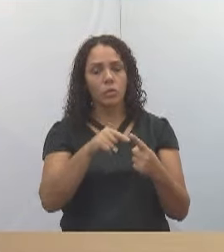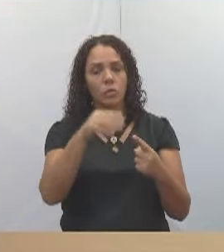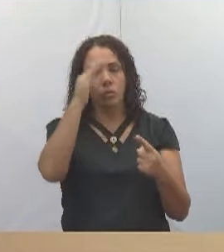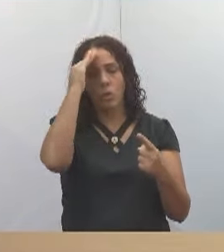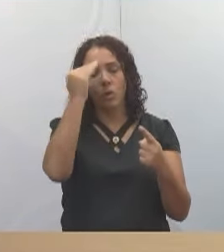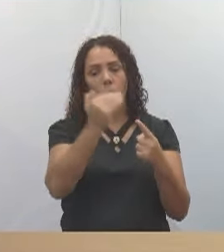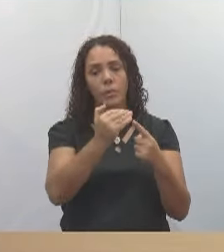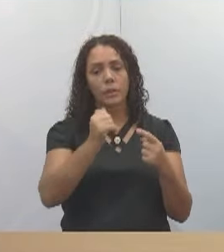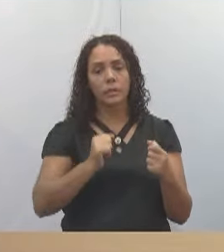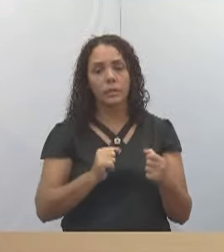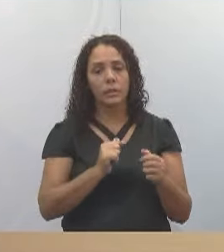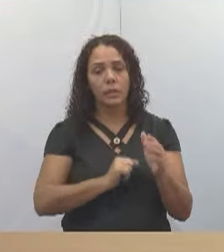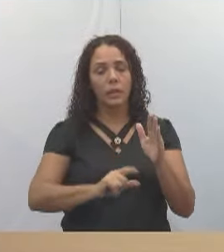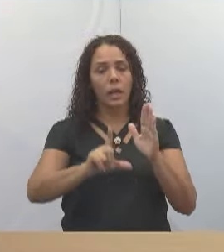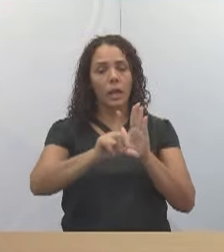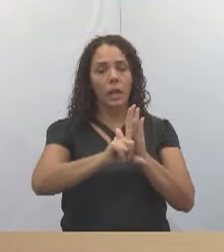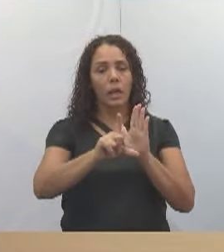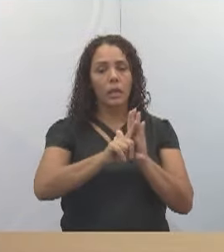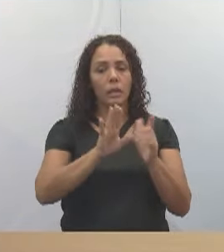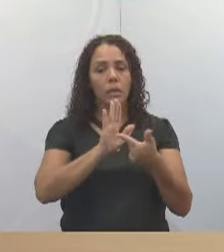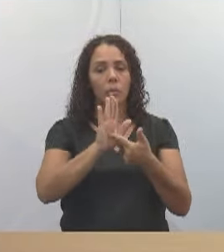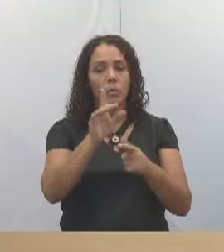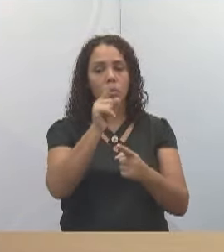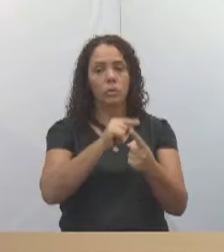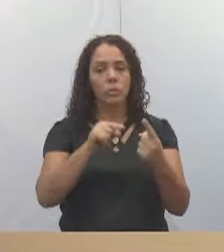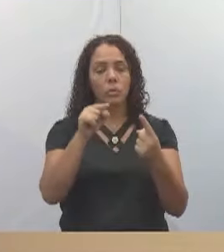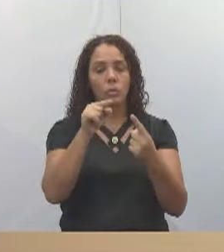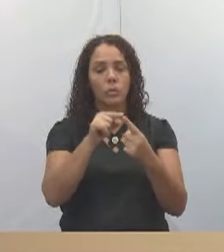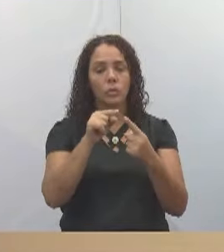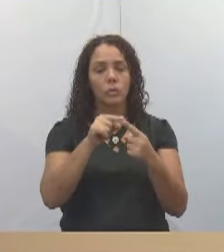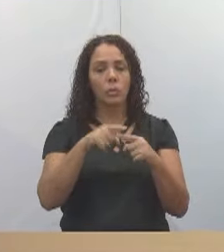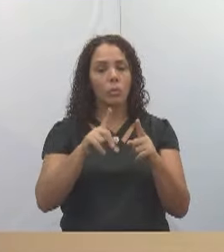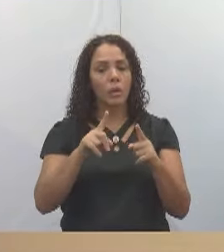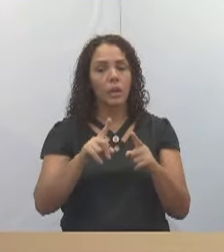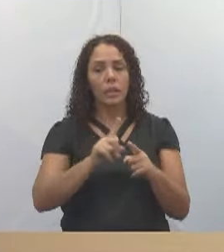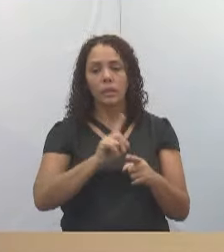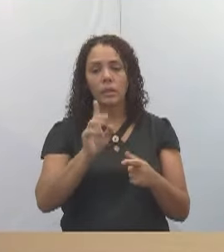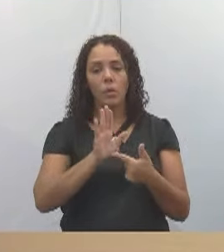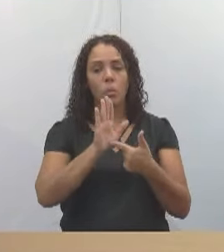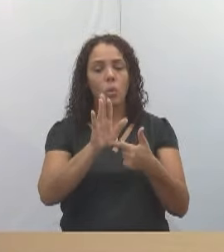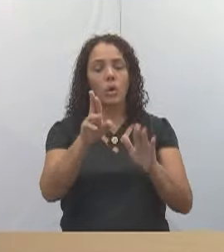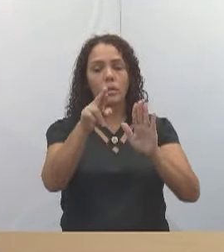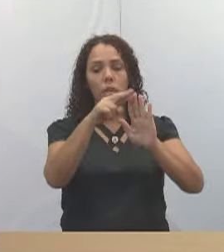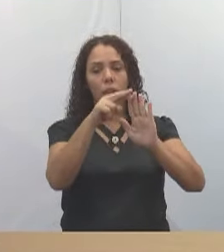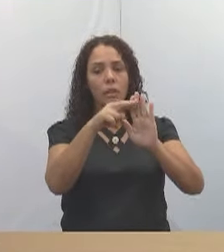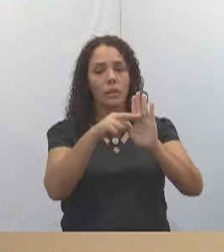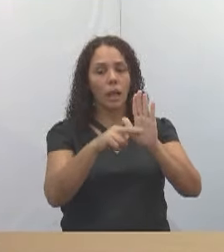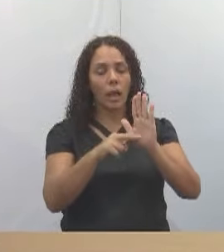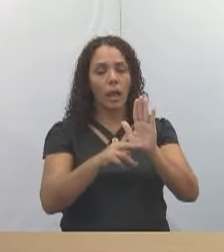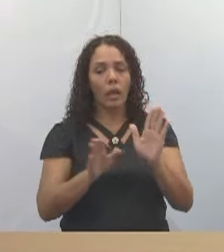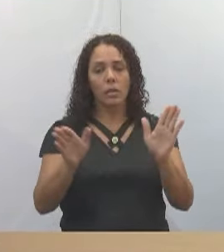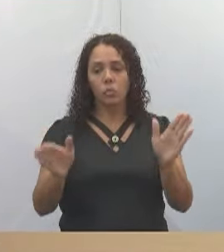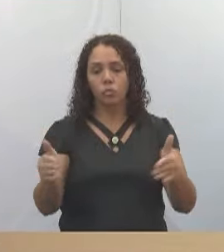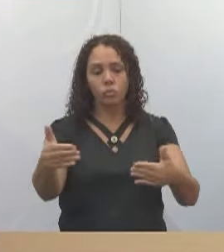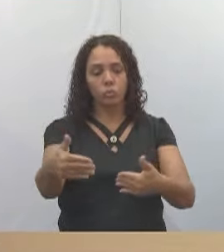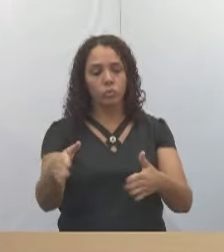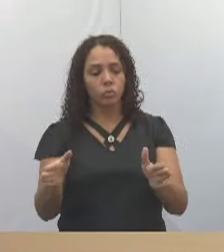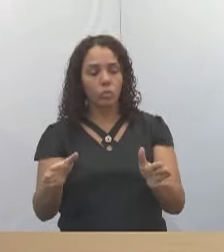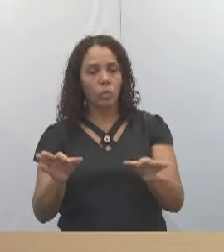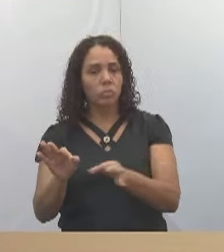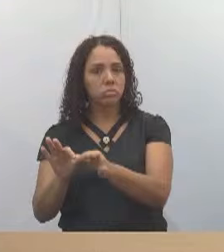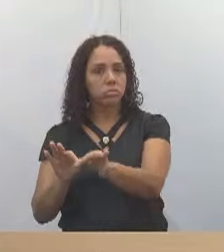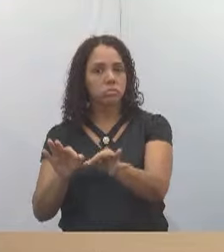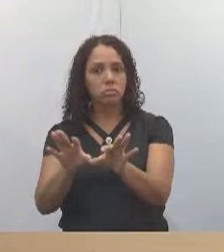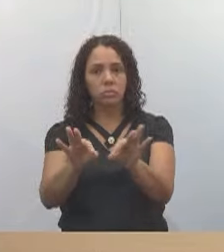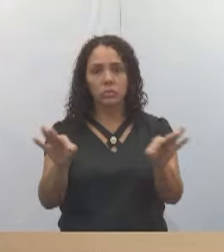lei pregoa objetivos fins, mas não determina regras para classificação do local. As